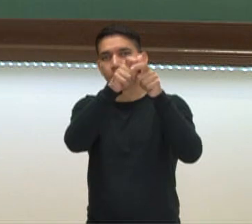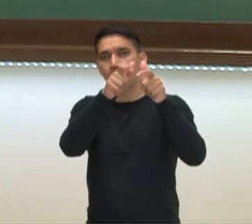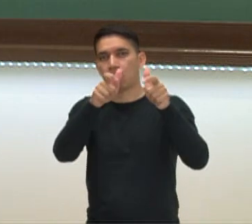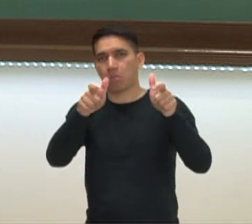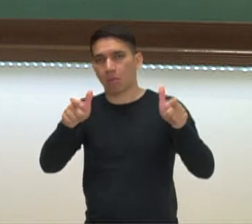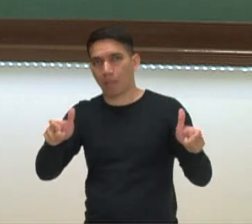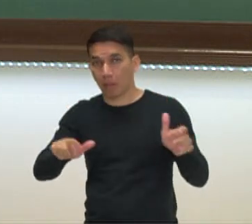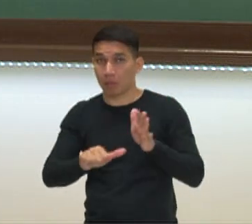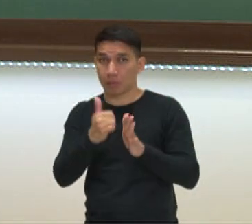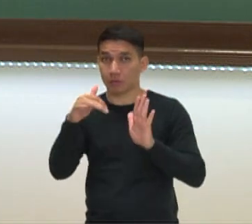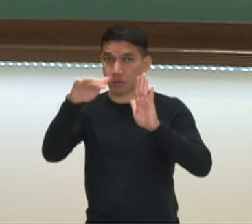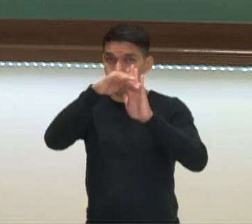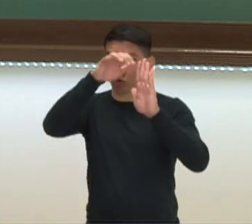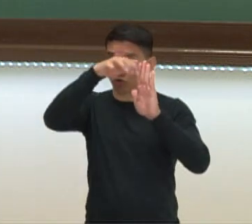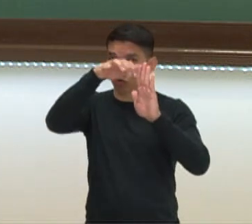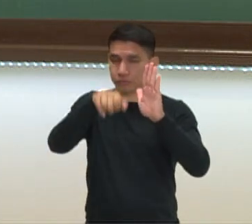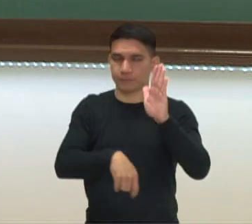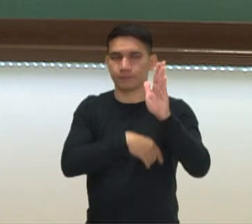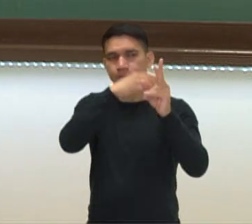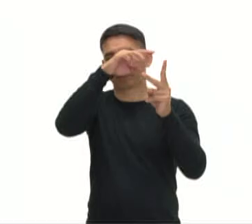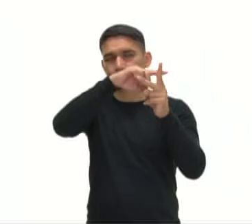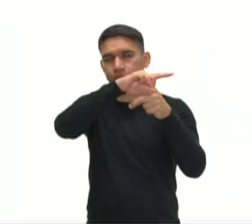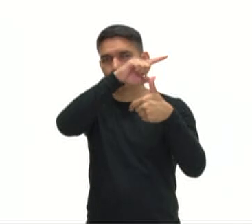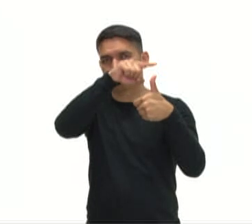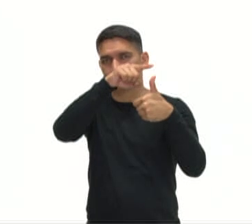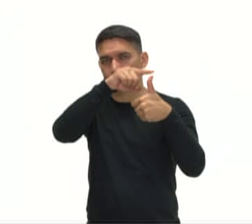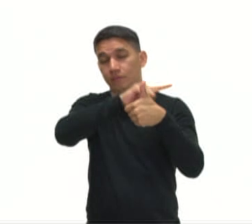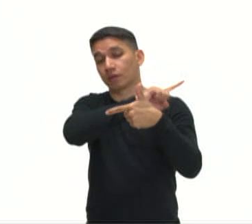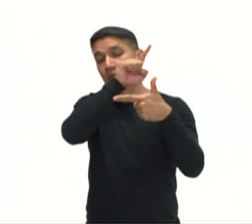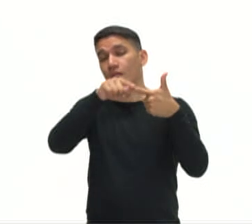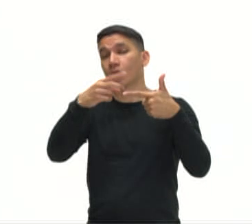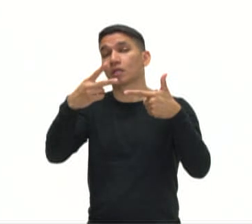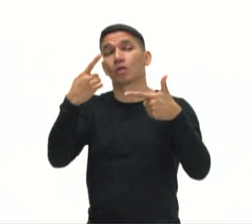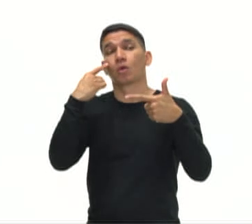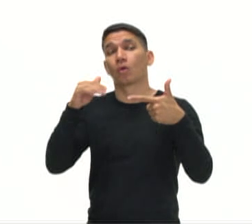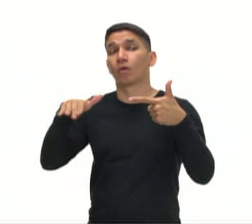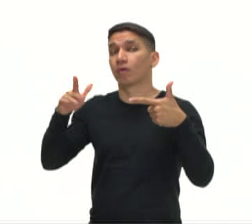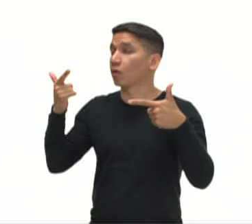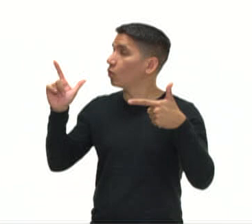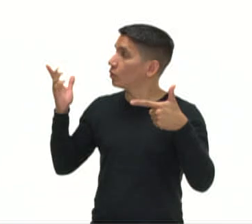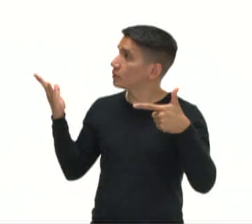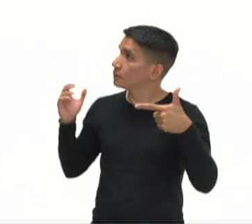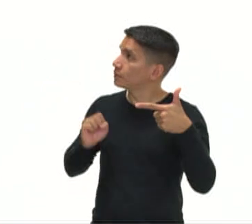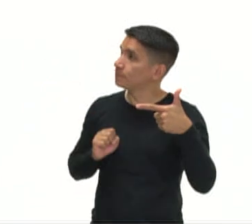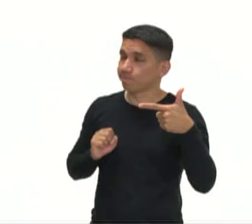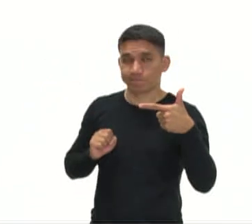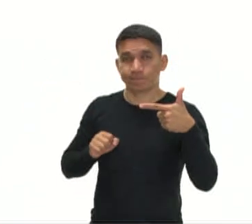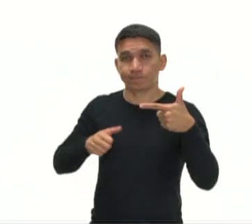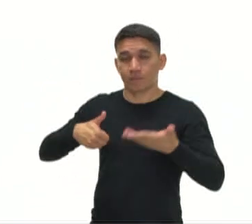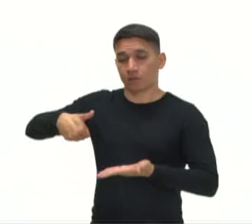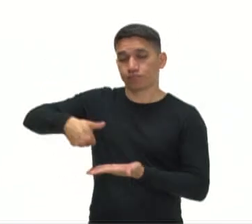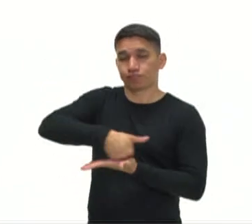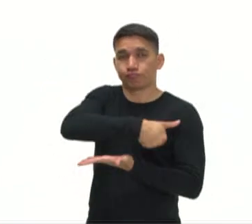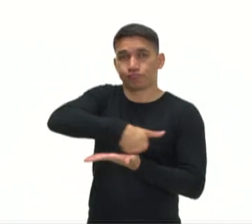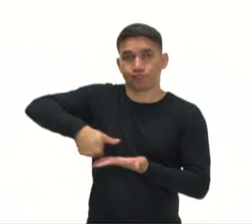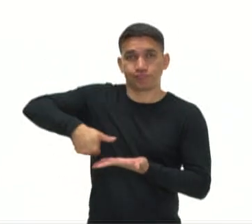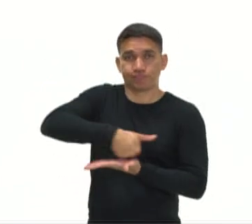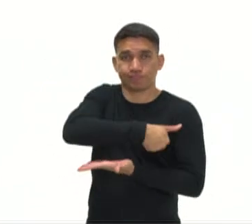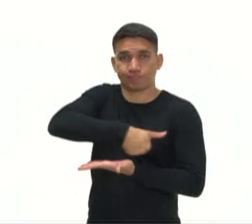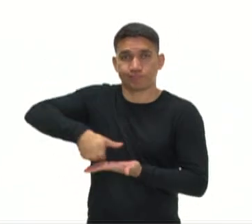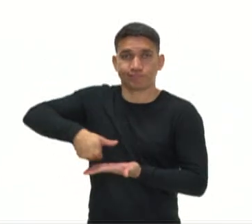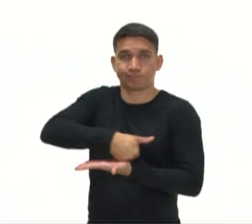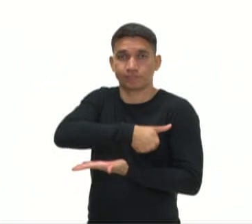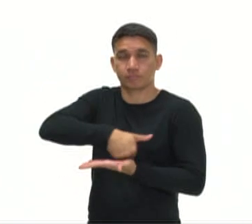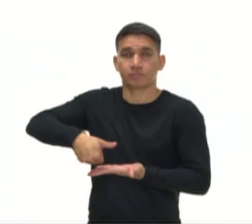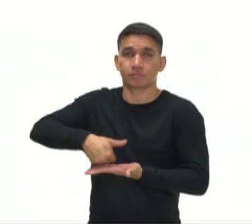Primeiro o chuveiro. Depois, eu vou colocar o segundo mais potente. Quem que é? O ferro de passar. Então, segundo